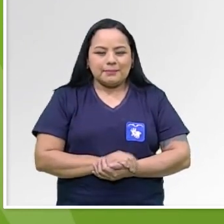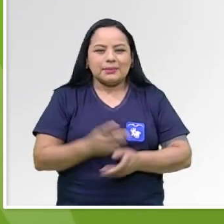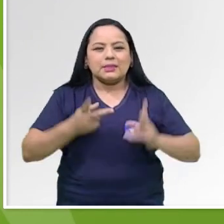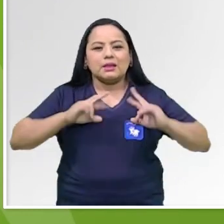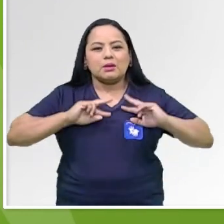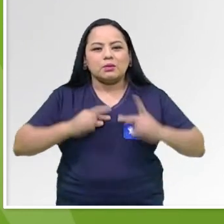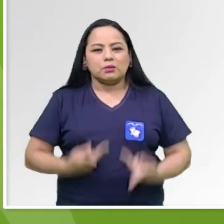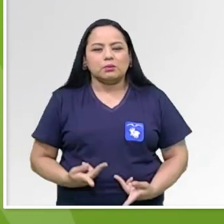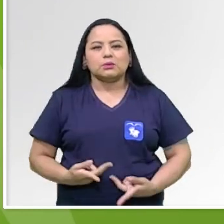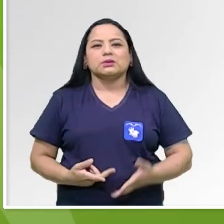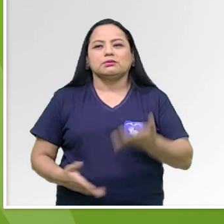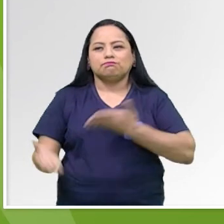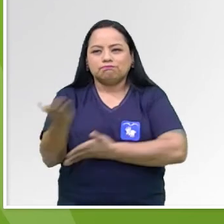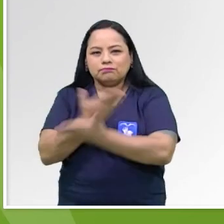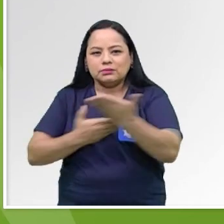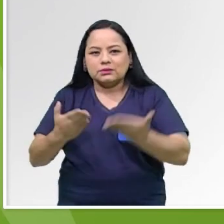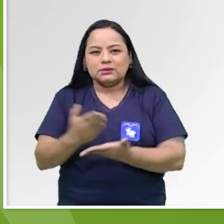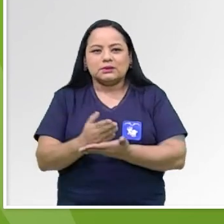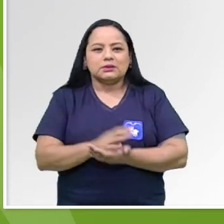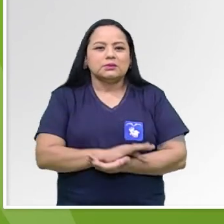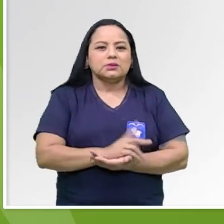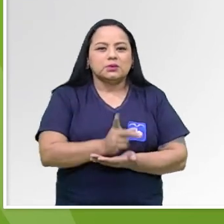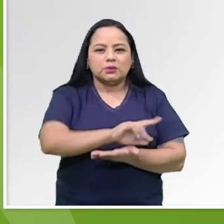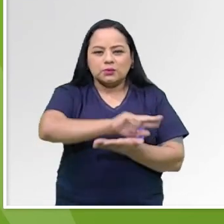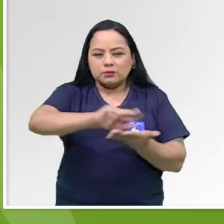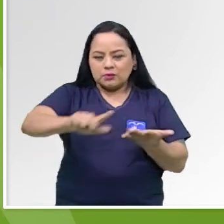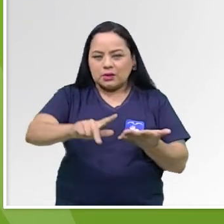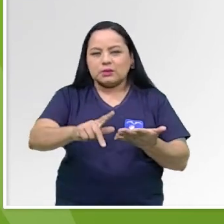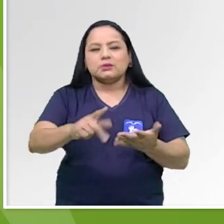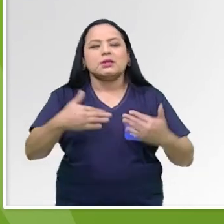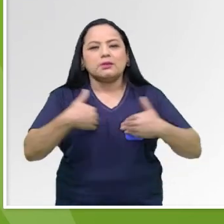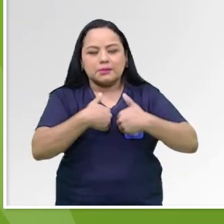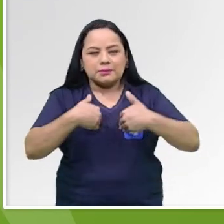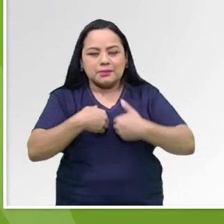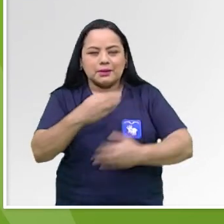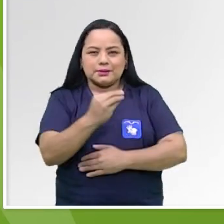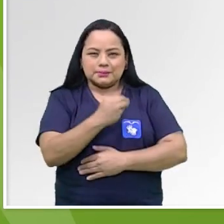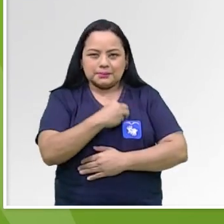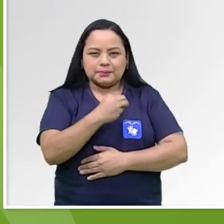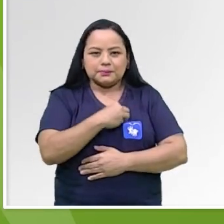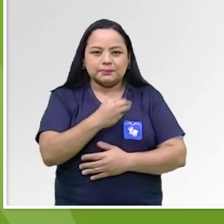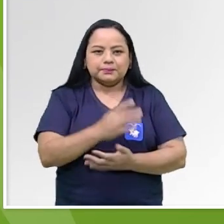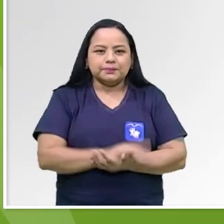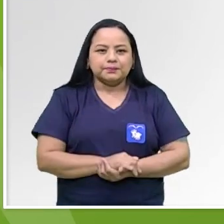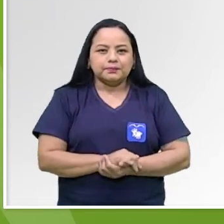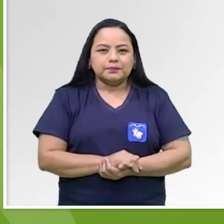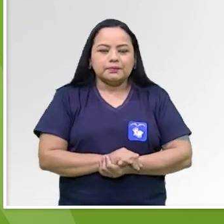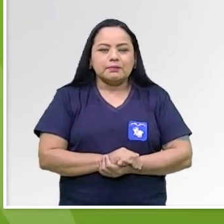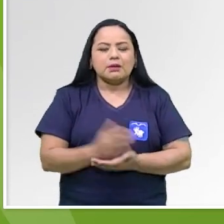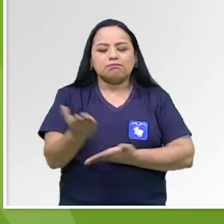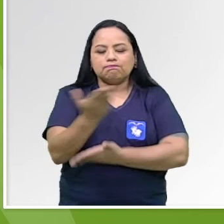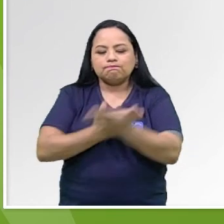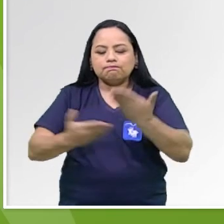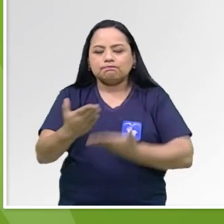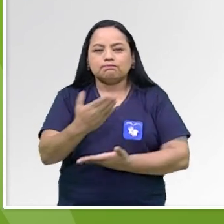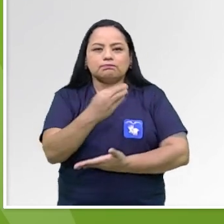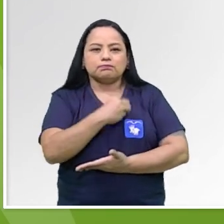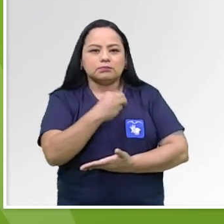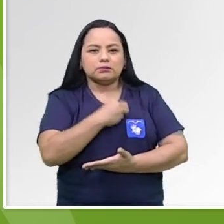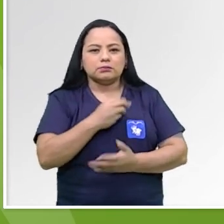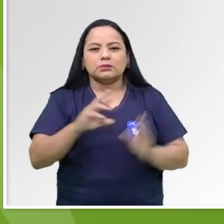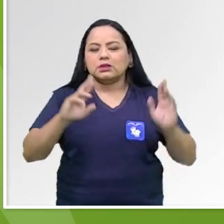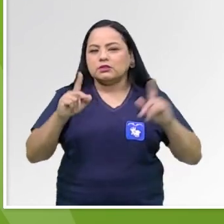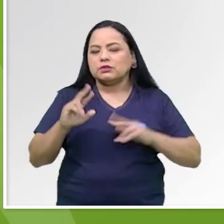ele interage com um grande número de animais mamíferos, né? E essa interação se dá de